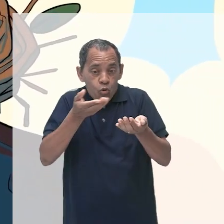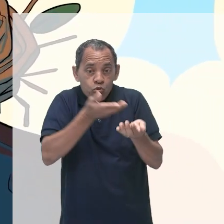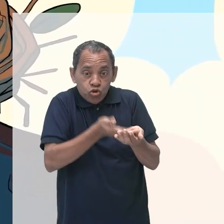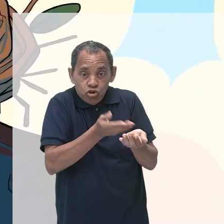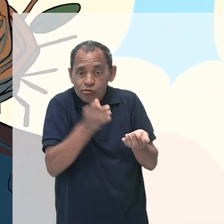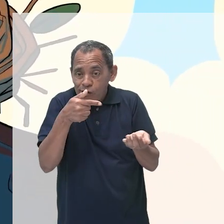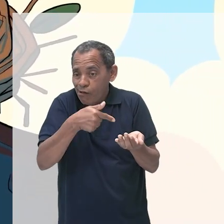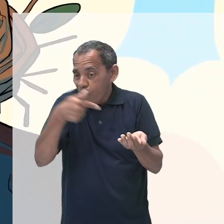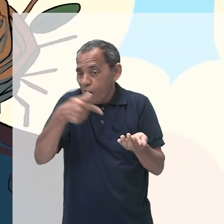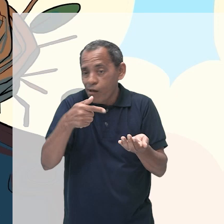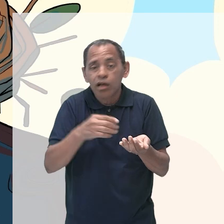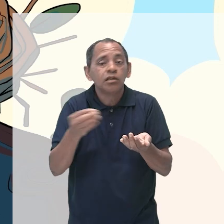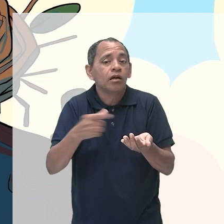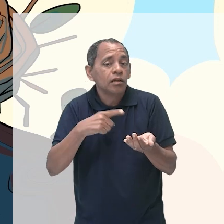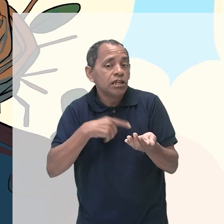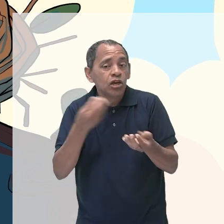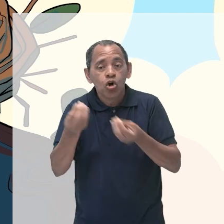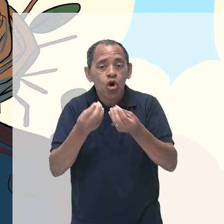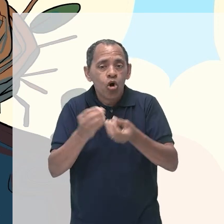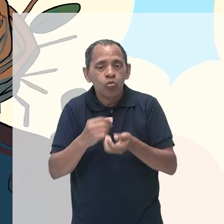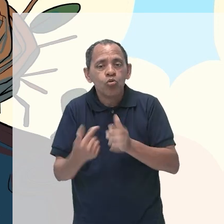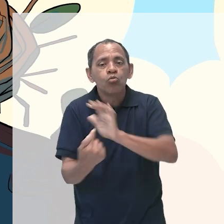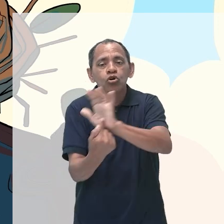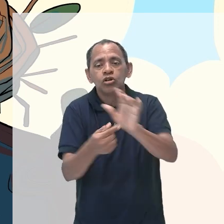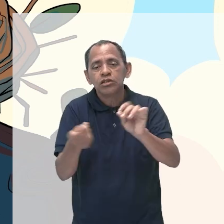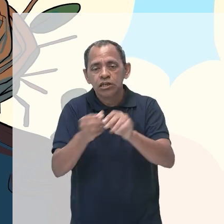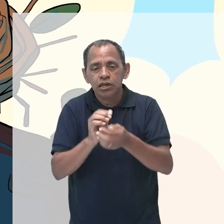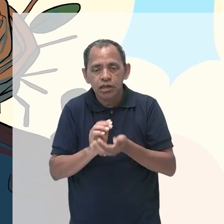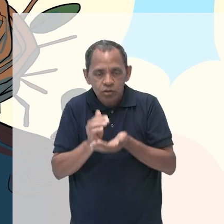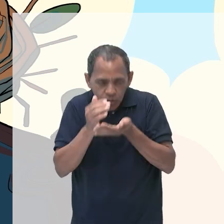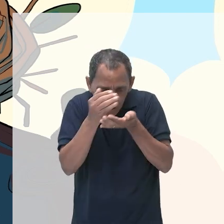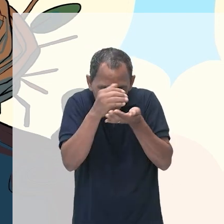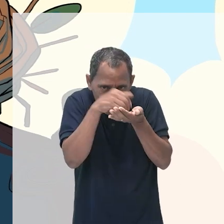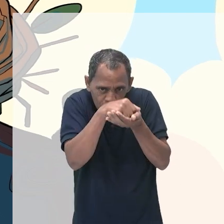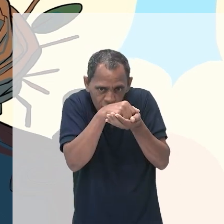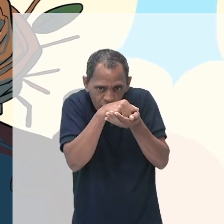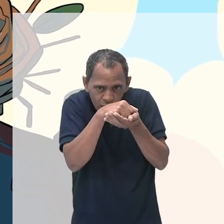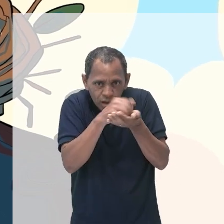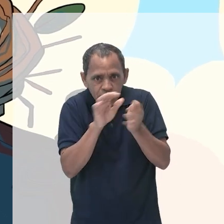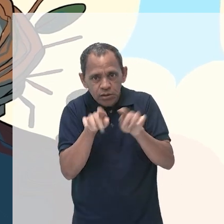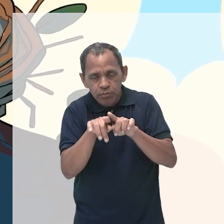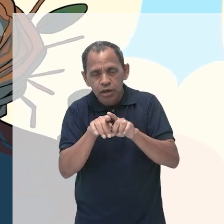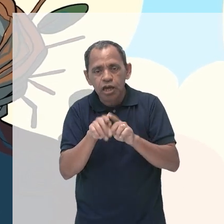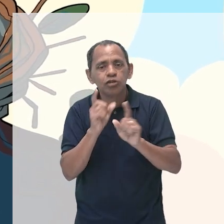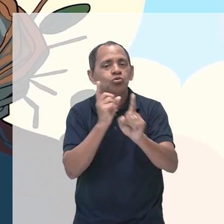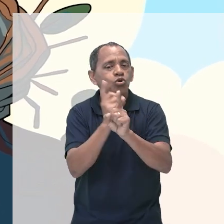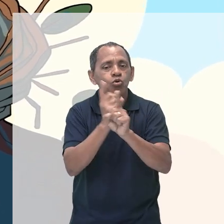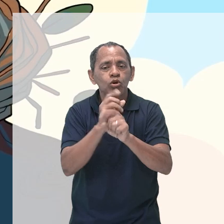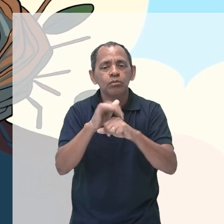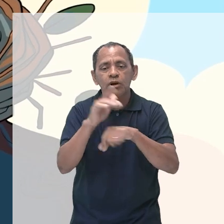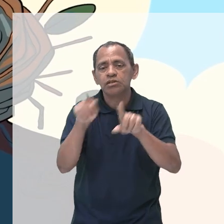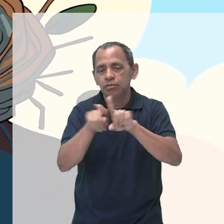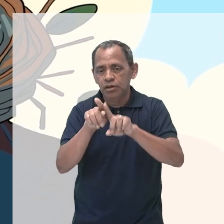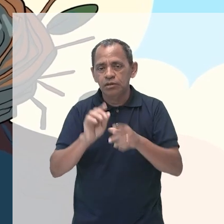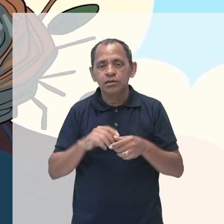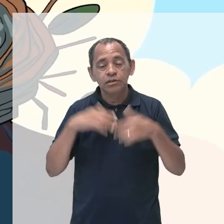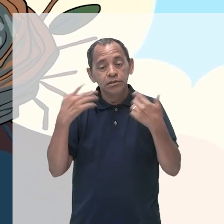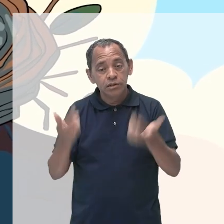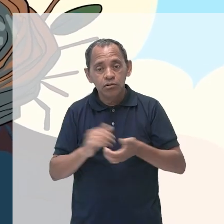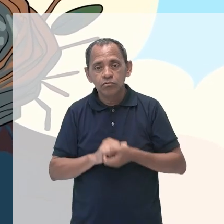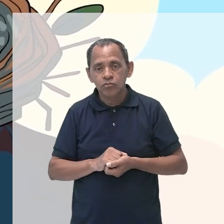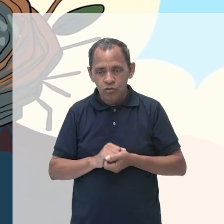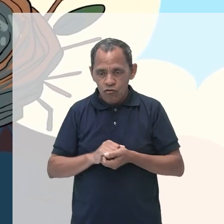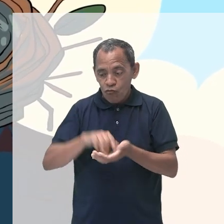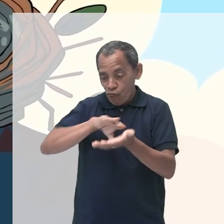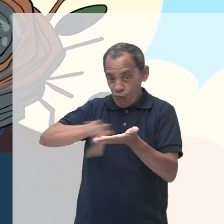luz recortando a penumbra, um aconchego de esconderijo que não encontra mais. Então, foi